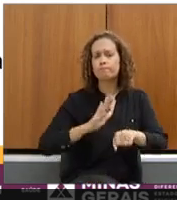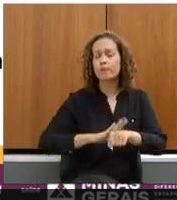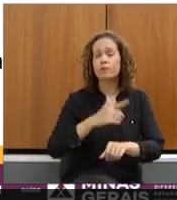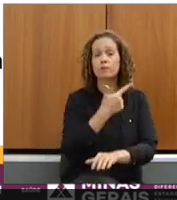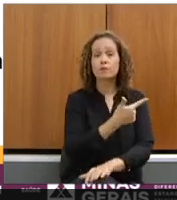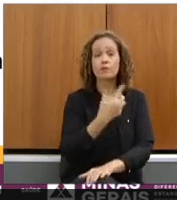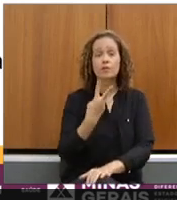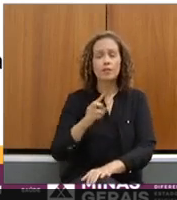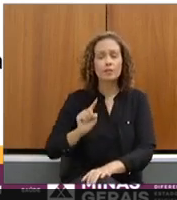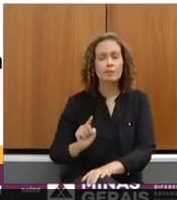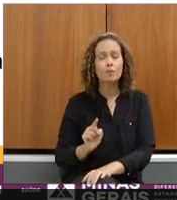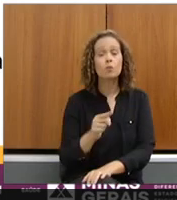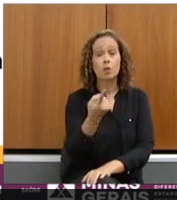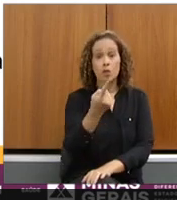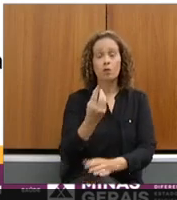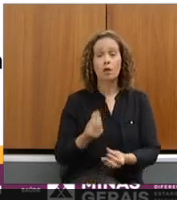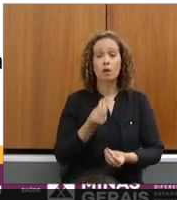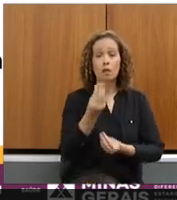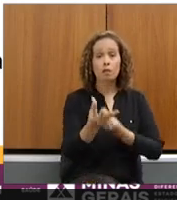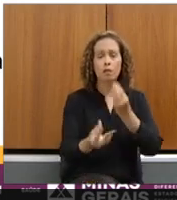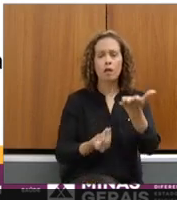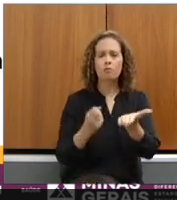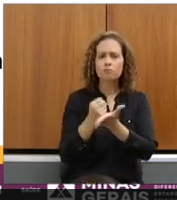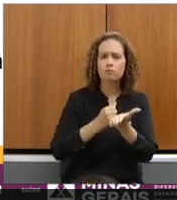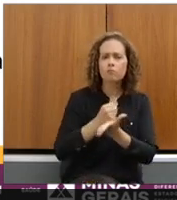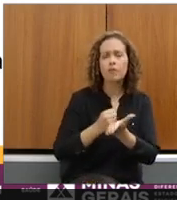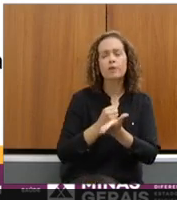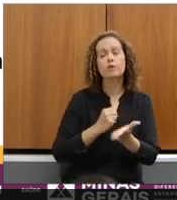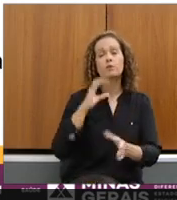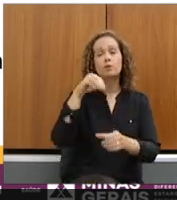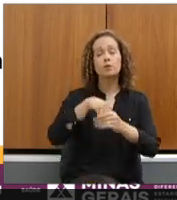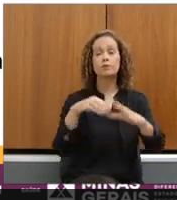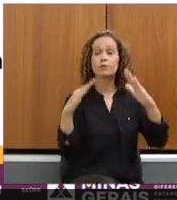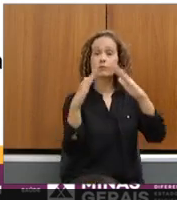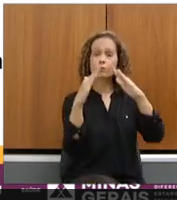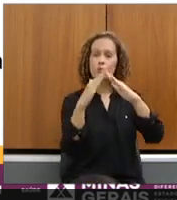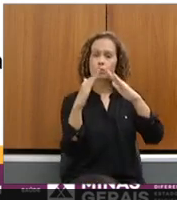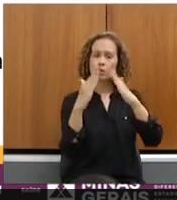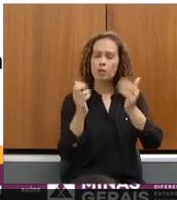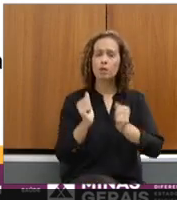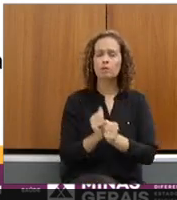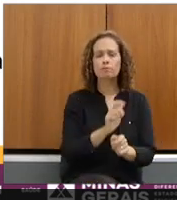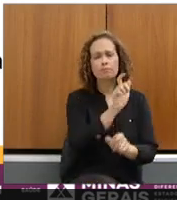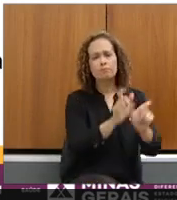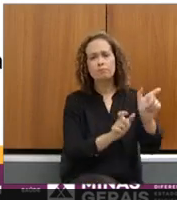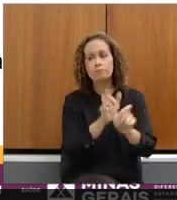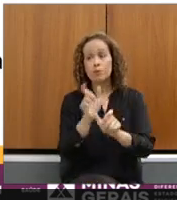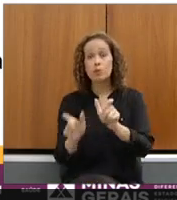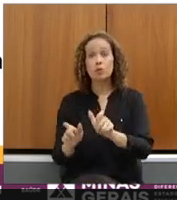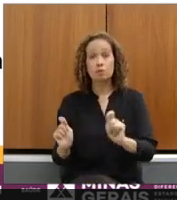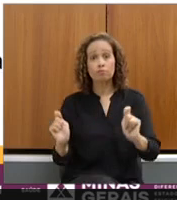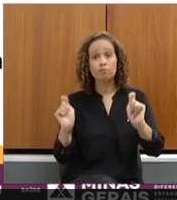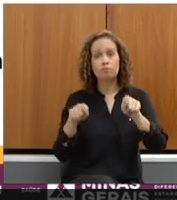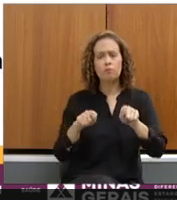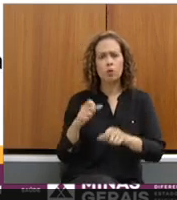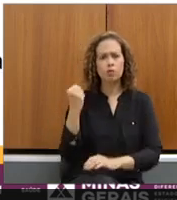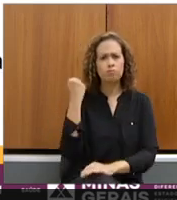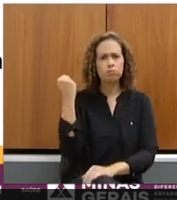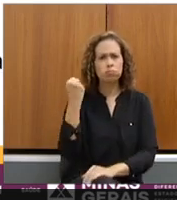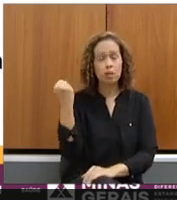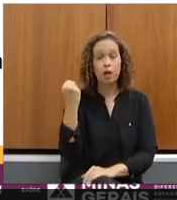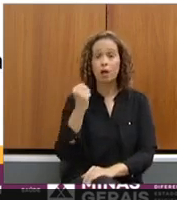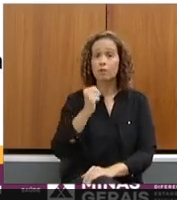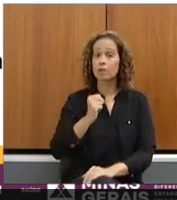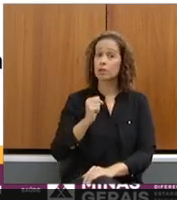de medicamentos em casa com o objetivo de reduzir a circulação de pessoas com potencial de agravamento caso tivessem a